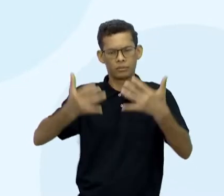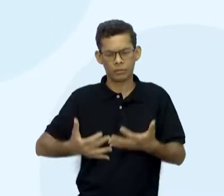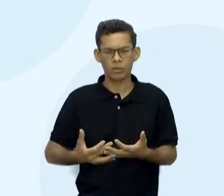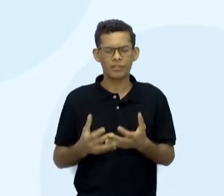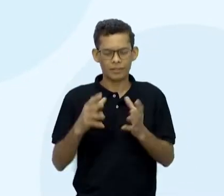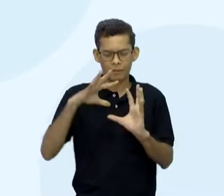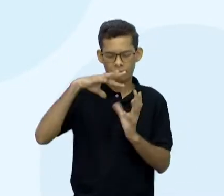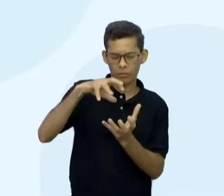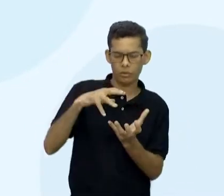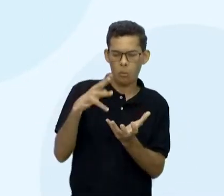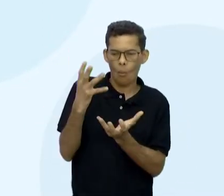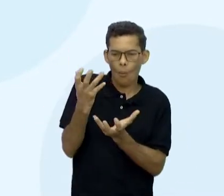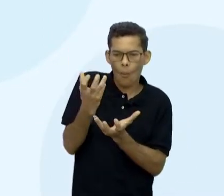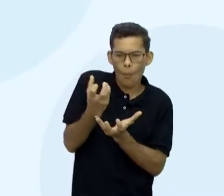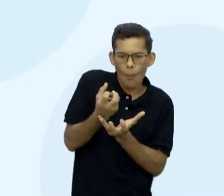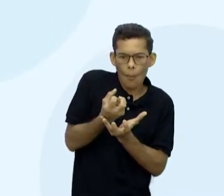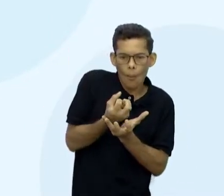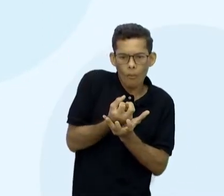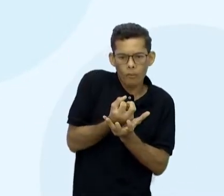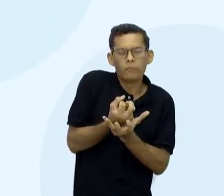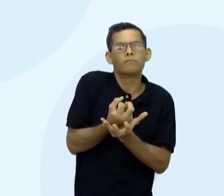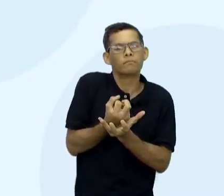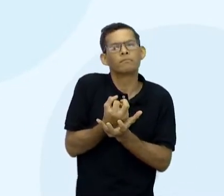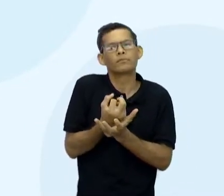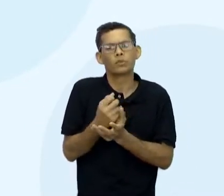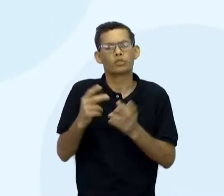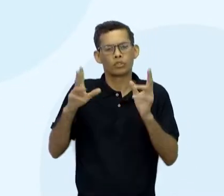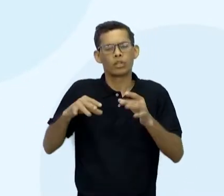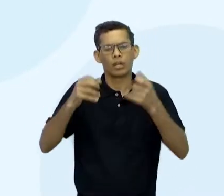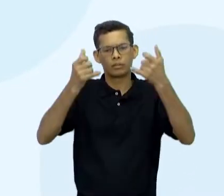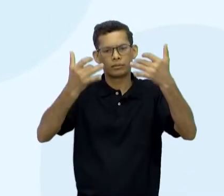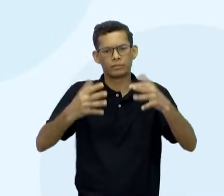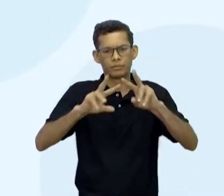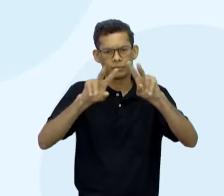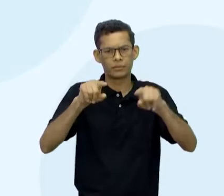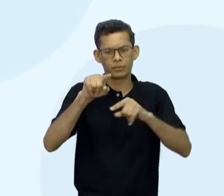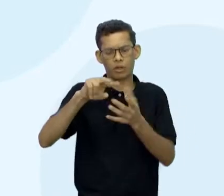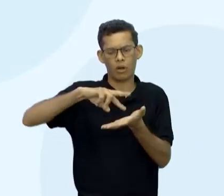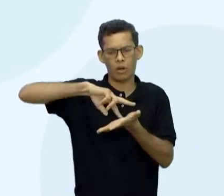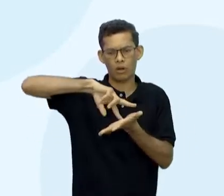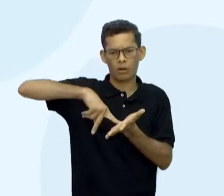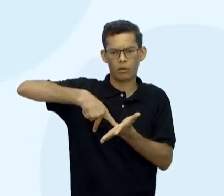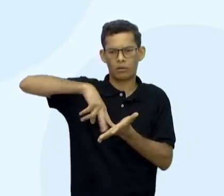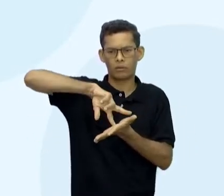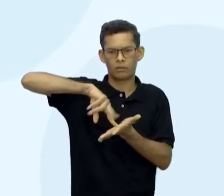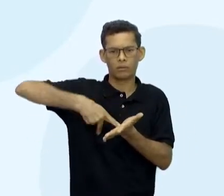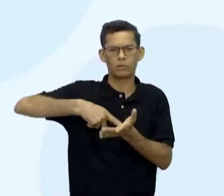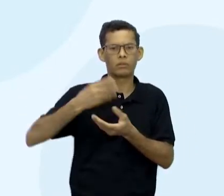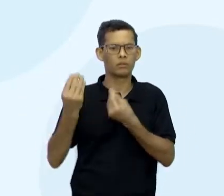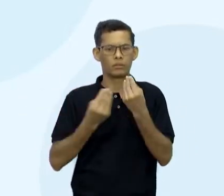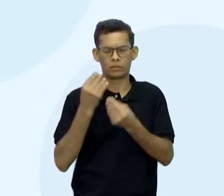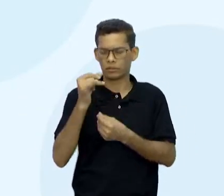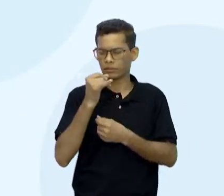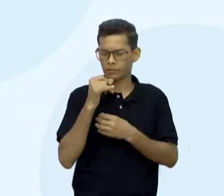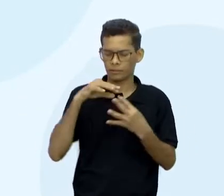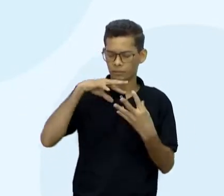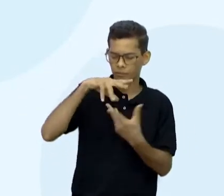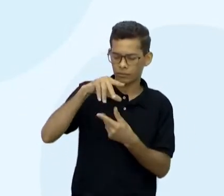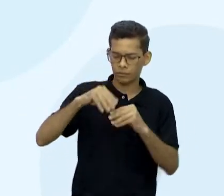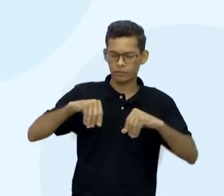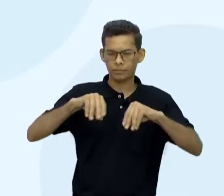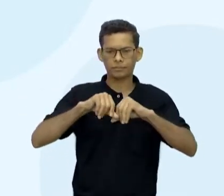constante, da massa do planeta e o raio ao quadrado. Ô, Giba, se eu colocar aqui a massa da Terra, o raio da Terra aqui e